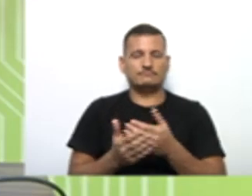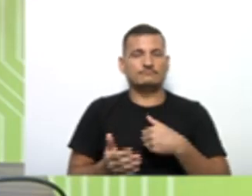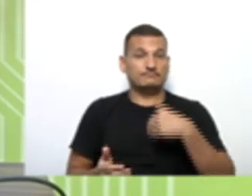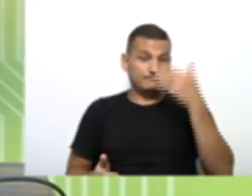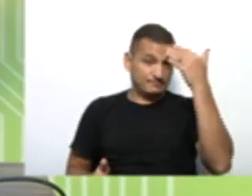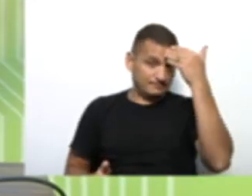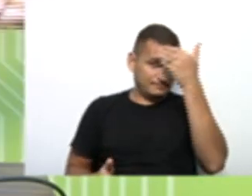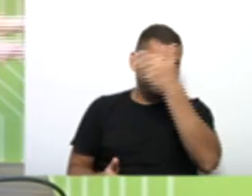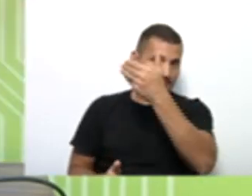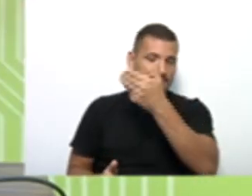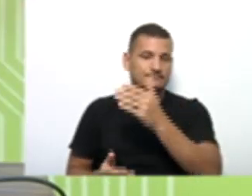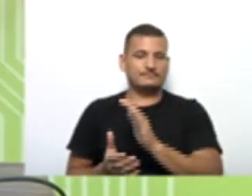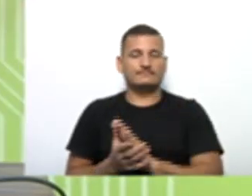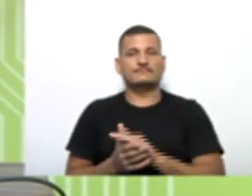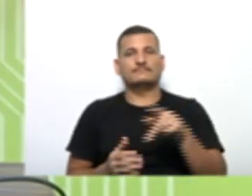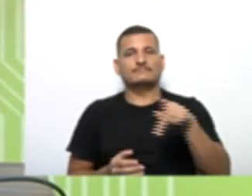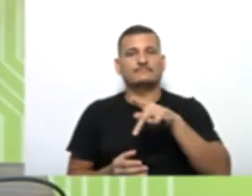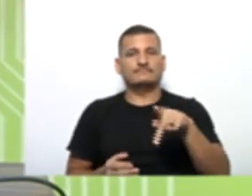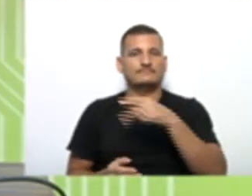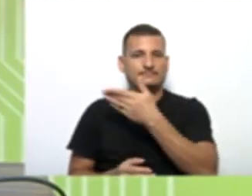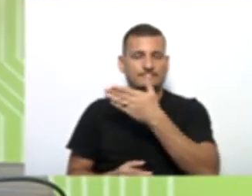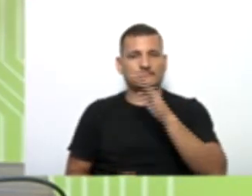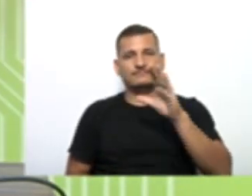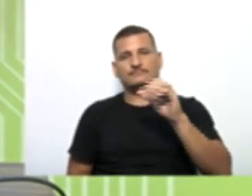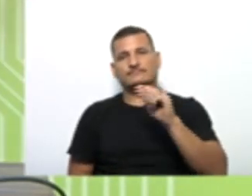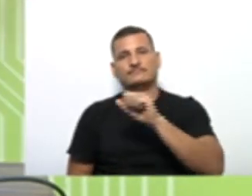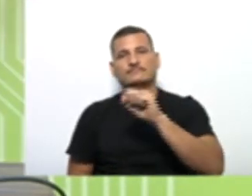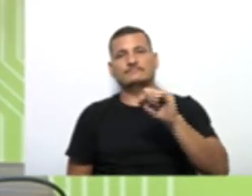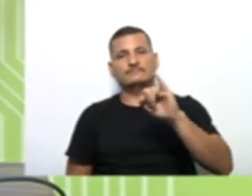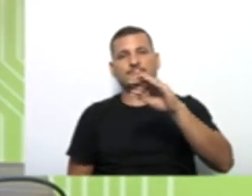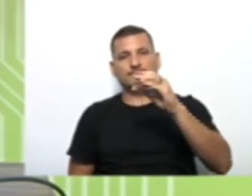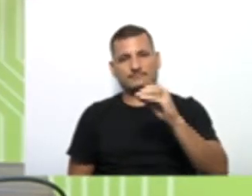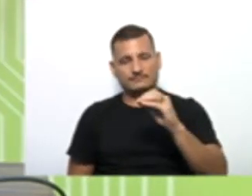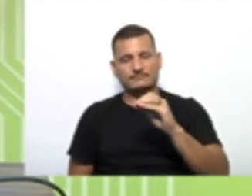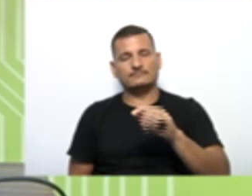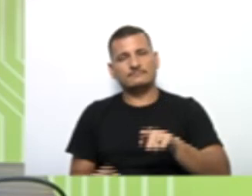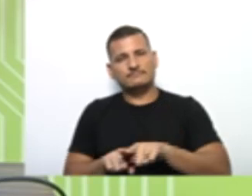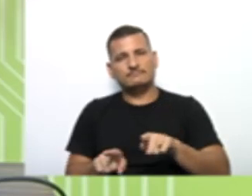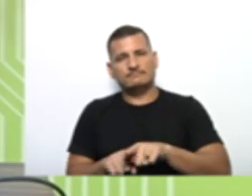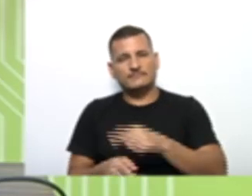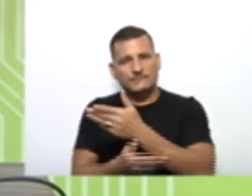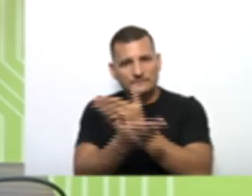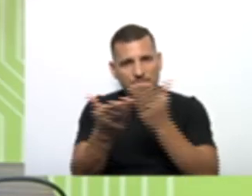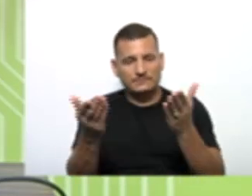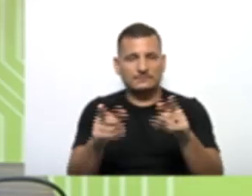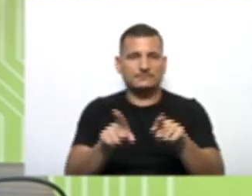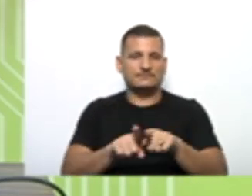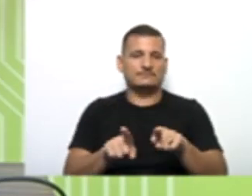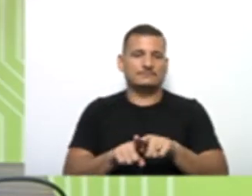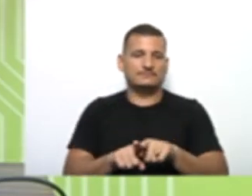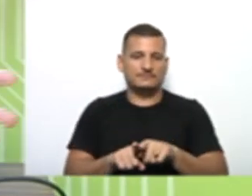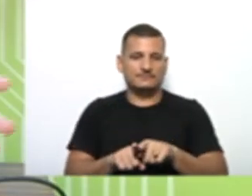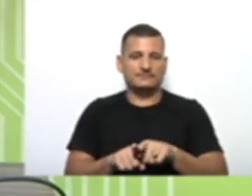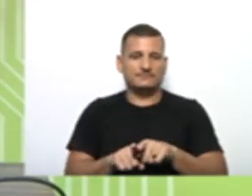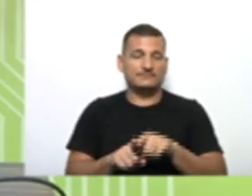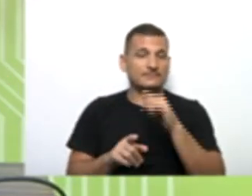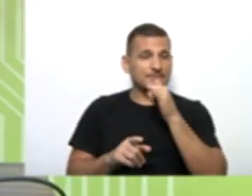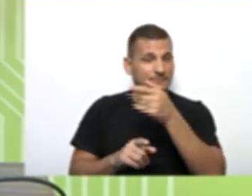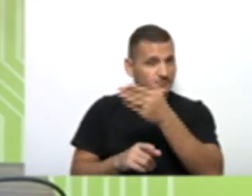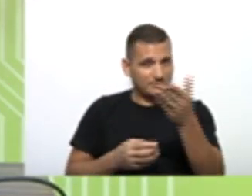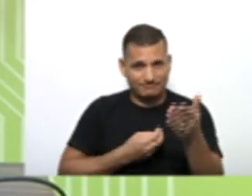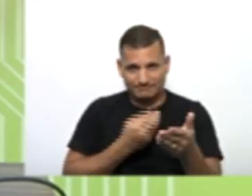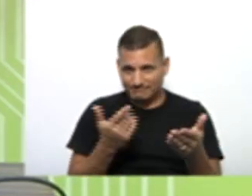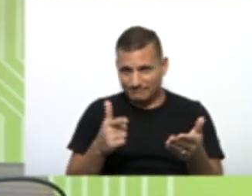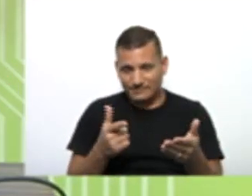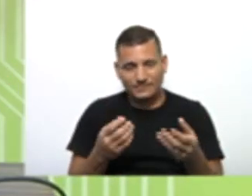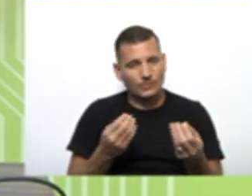agradecer muito a parceria do professor Cássio e a parceria de todos vocês, sem os quais não é possível a nossa